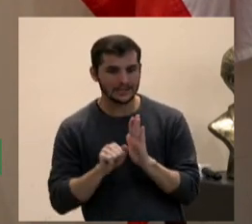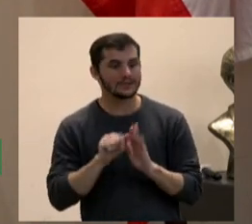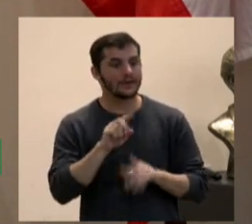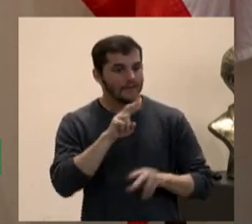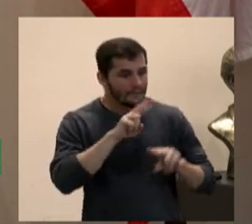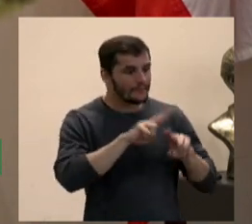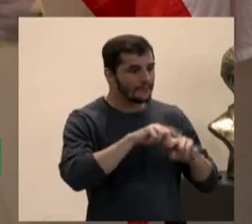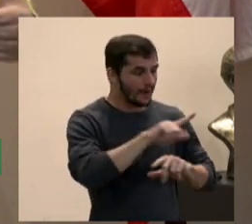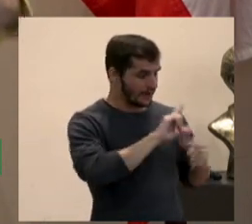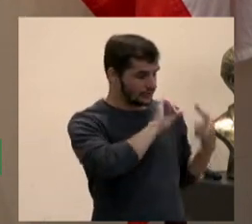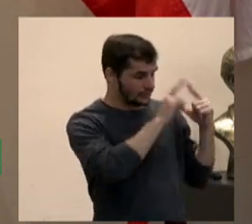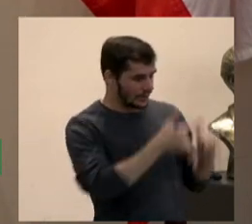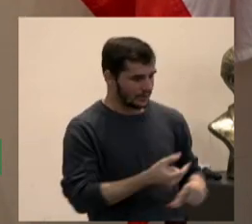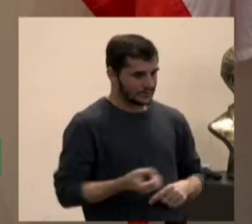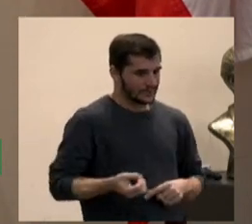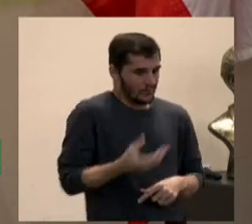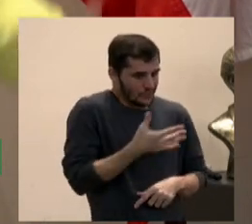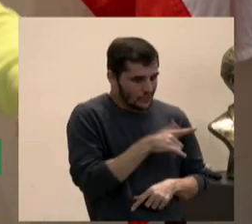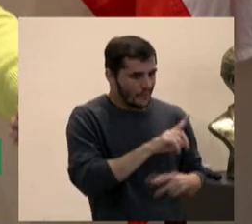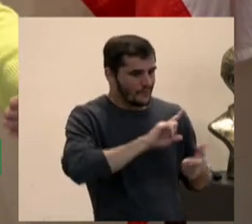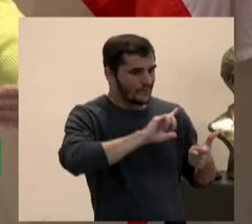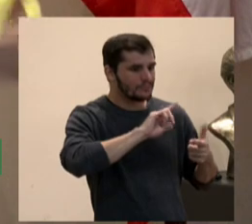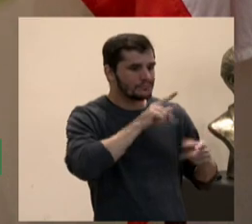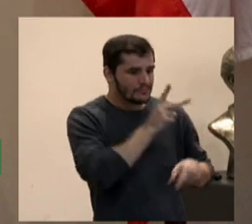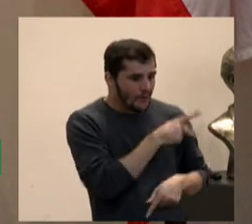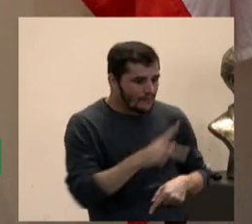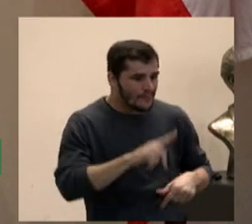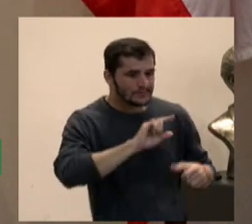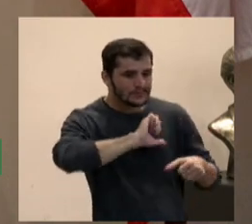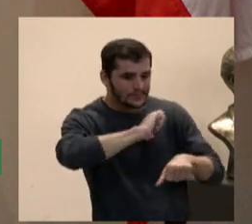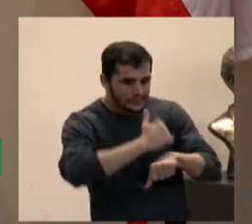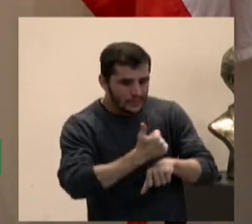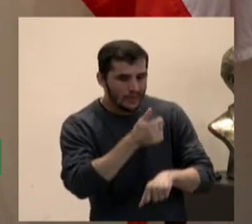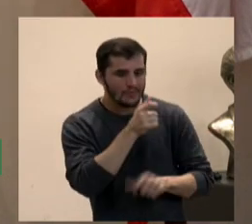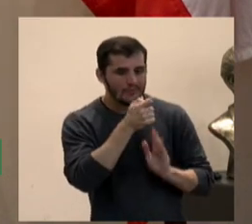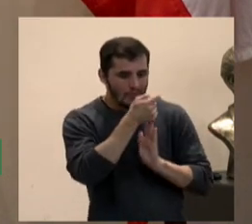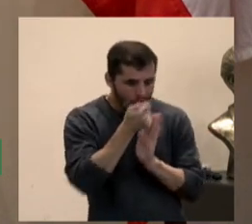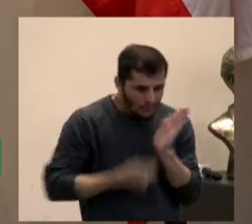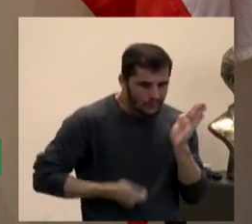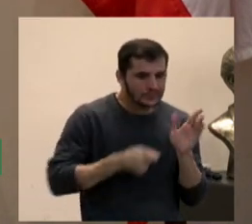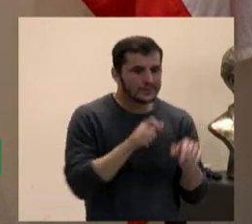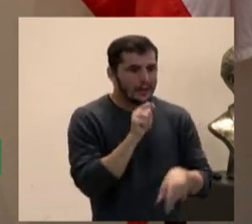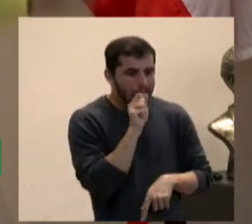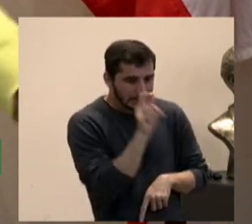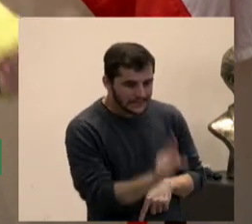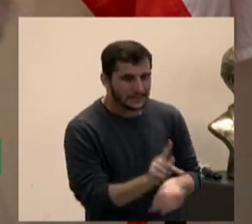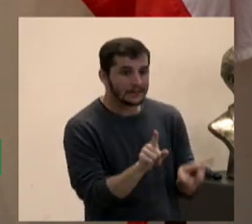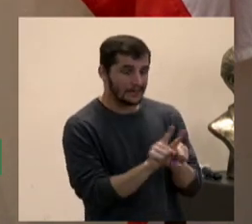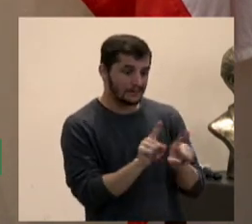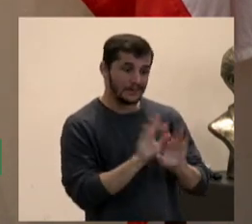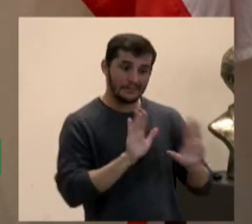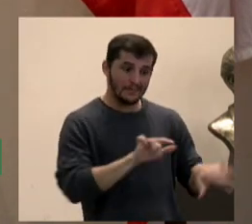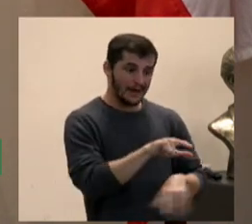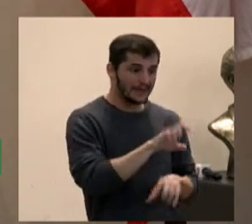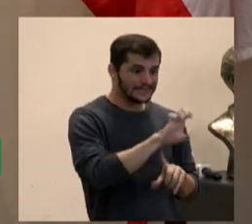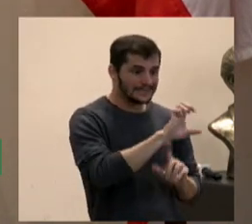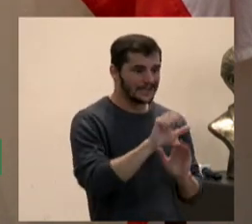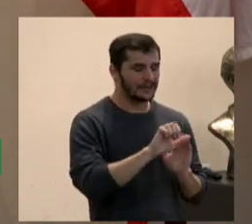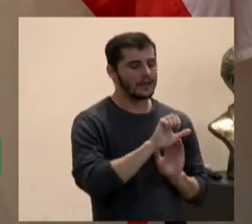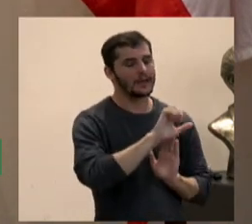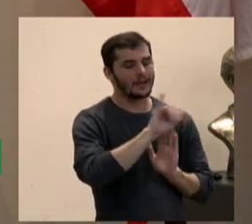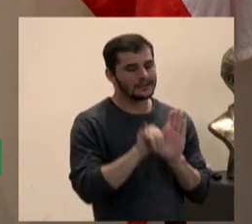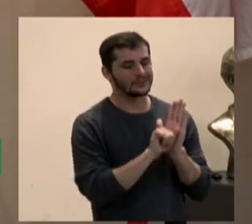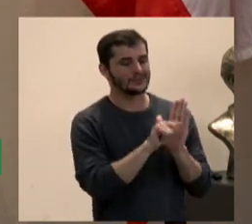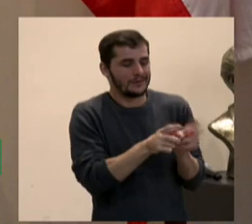nova geração de professores poderão fazer concurso na EJA, se aposentar na EJA, que a EJA ainda não